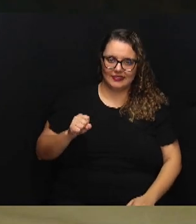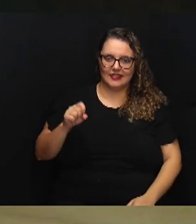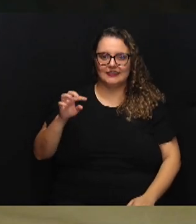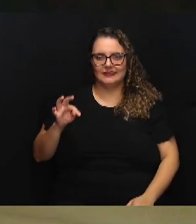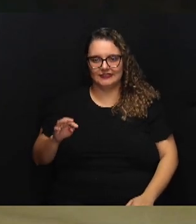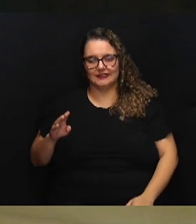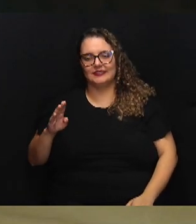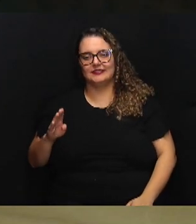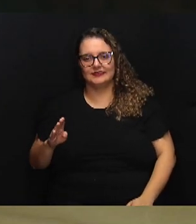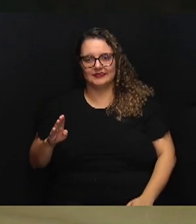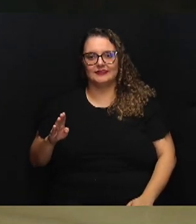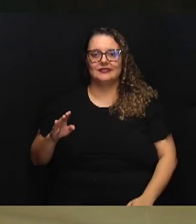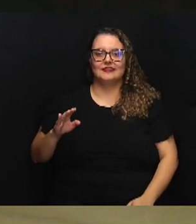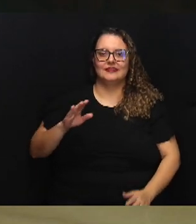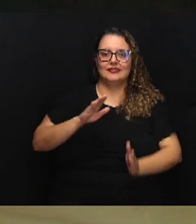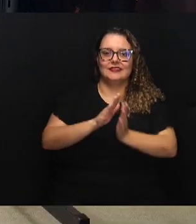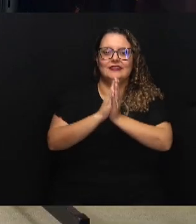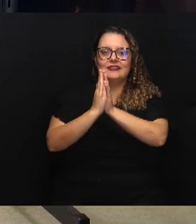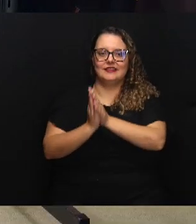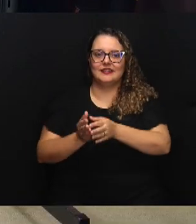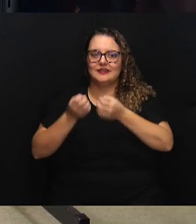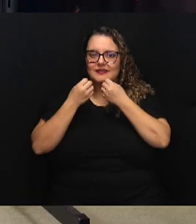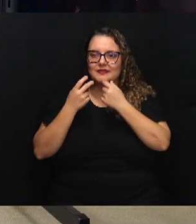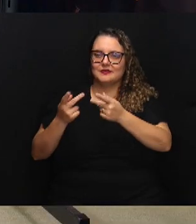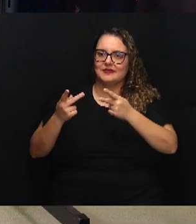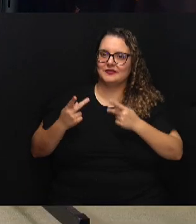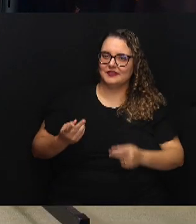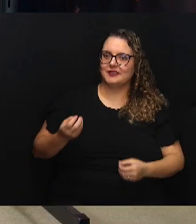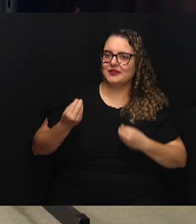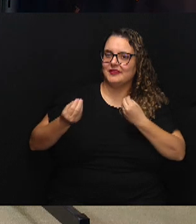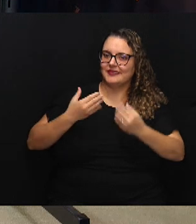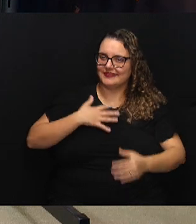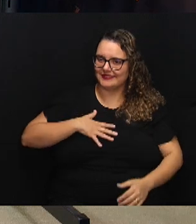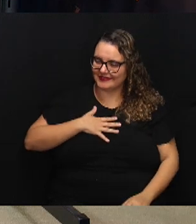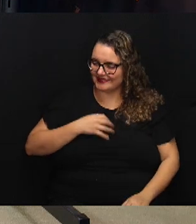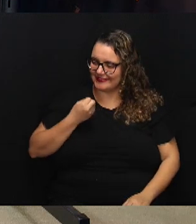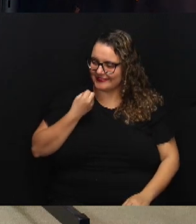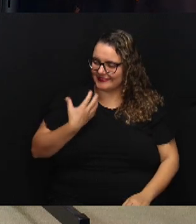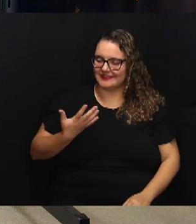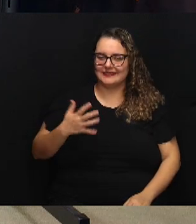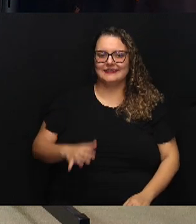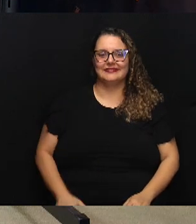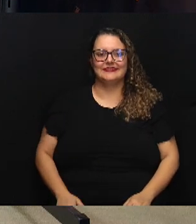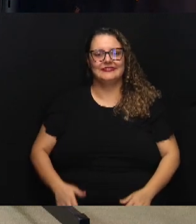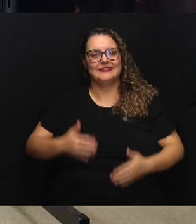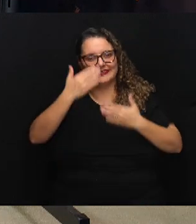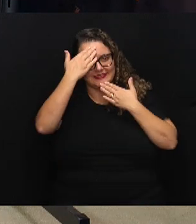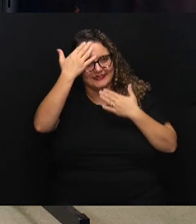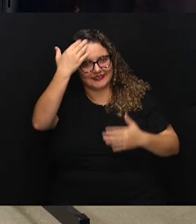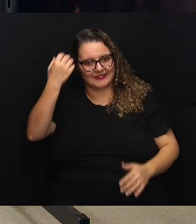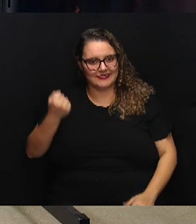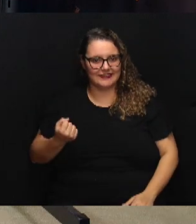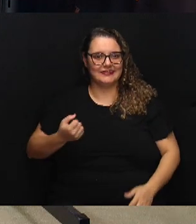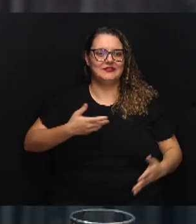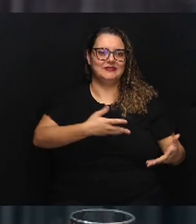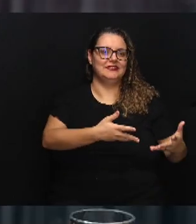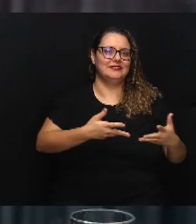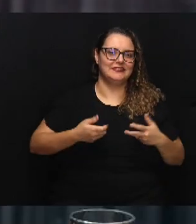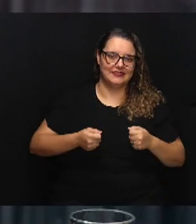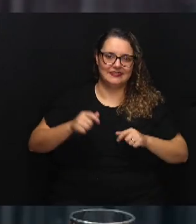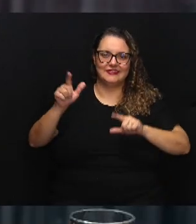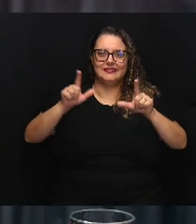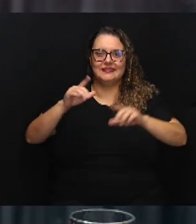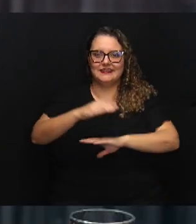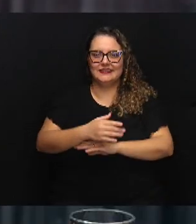STB Intercâmbio. Seja muito bem-vindo. Como vai você? Tudo bem? Prazer te receber aqui. Obrigado, Rúbia, pelo convite. TV